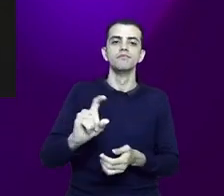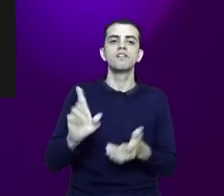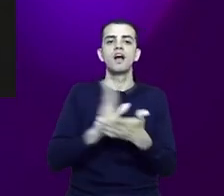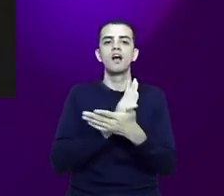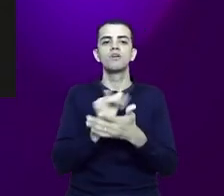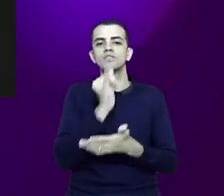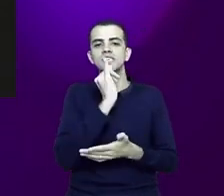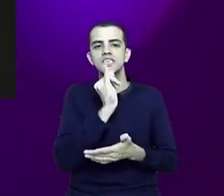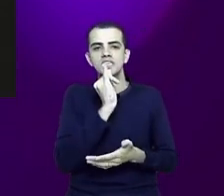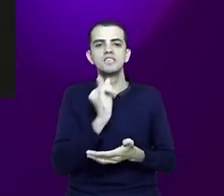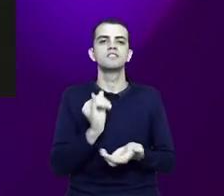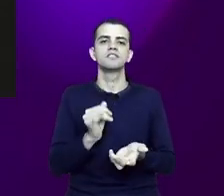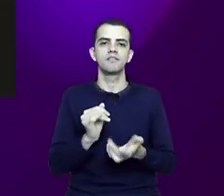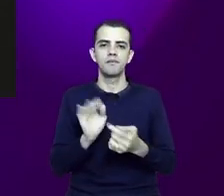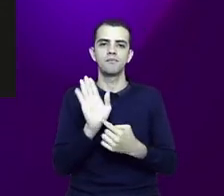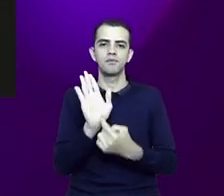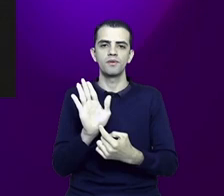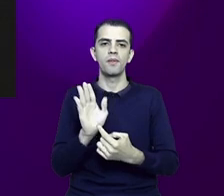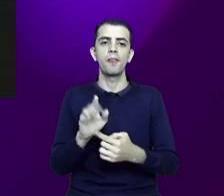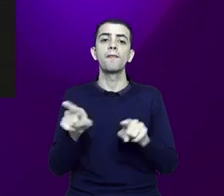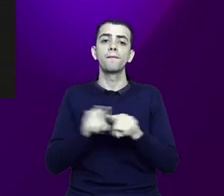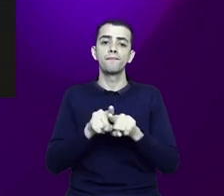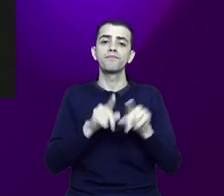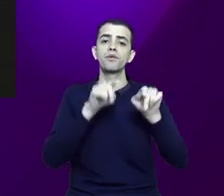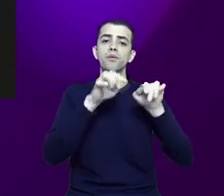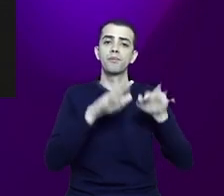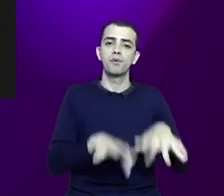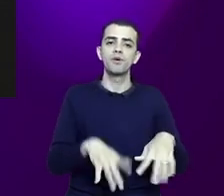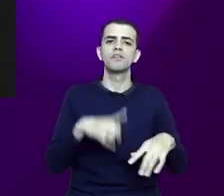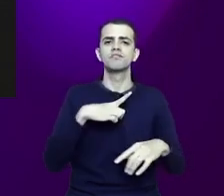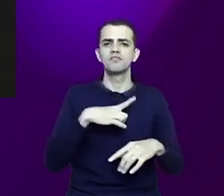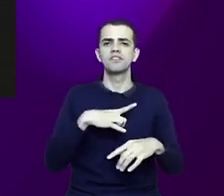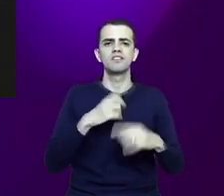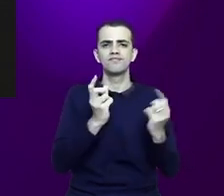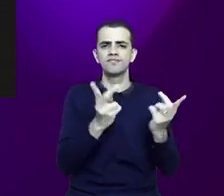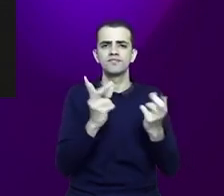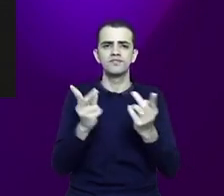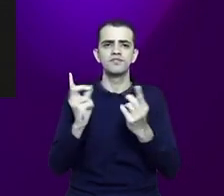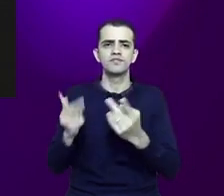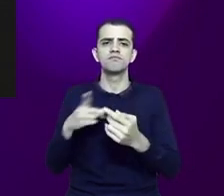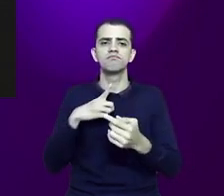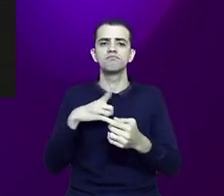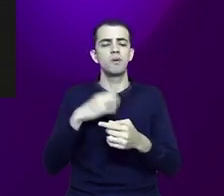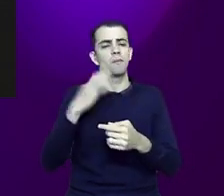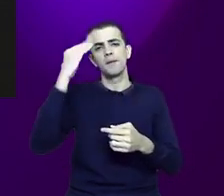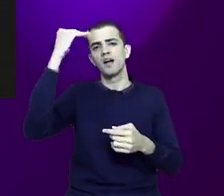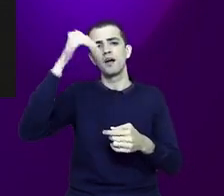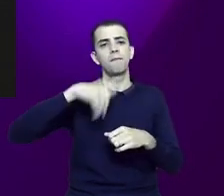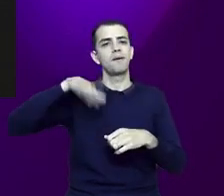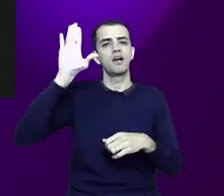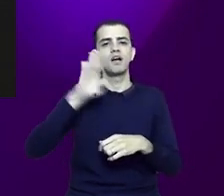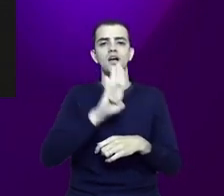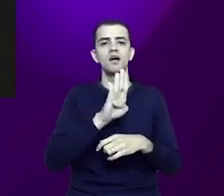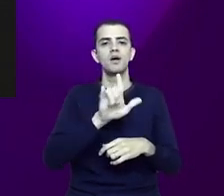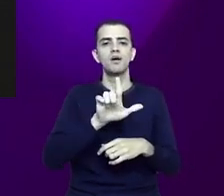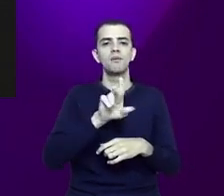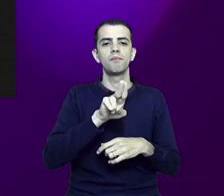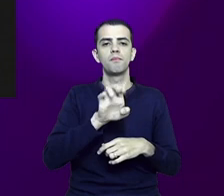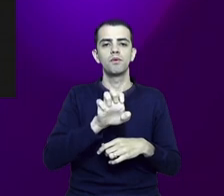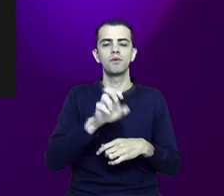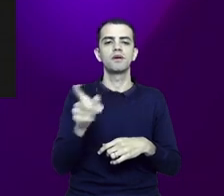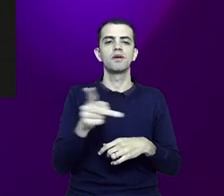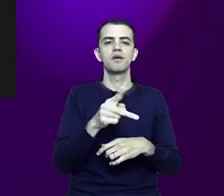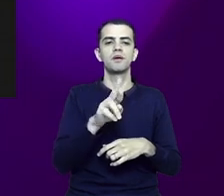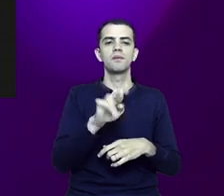exemplos. O software de planejamento 3D, que temos vários no mercado. No Brasil, o que a gente mais conhece é o Blueprint, não é o único, tem